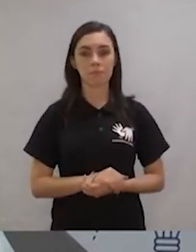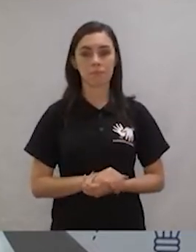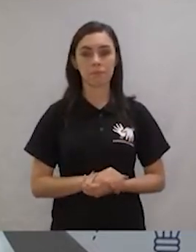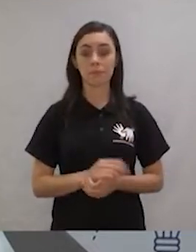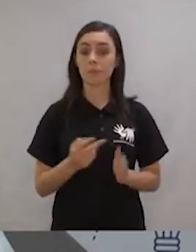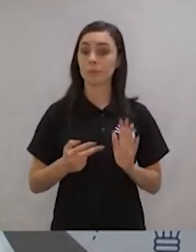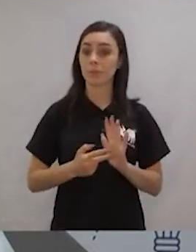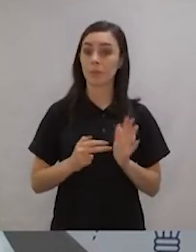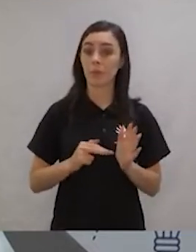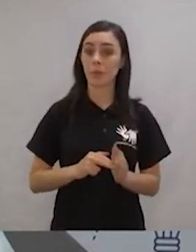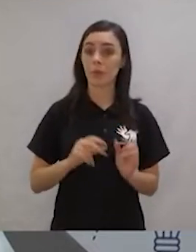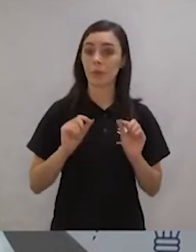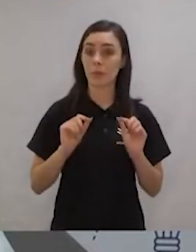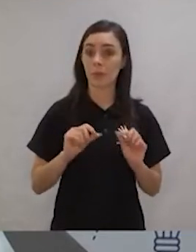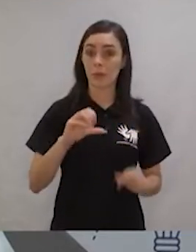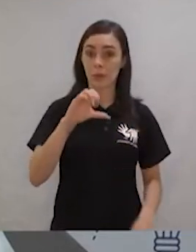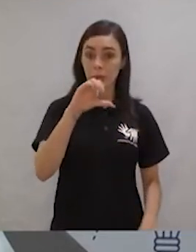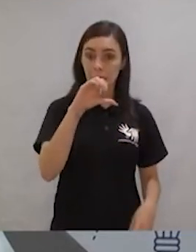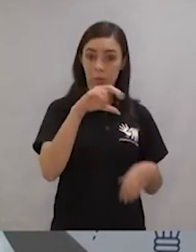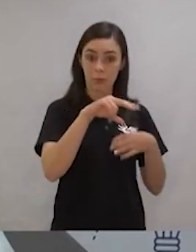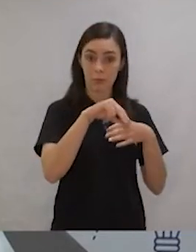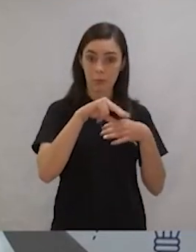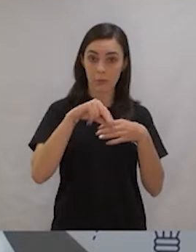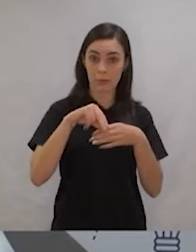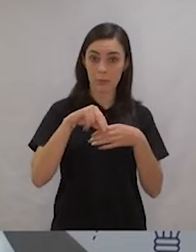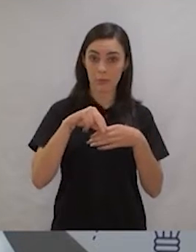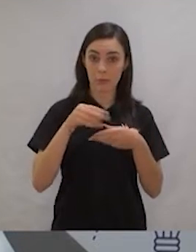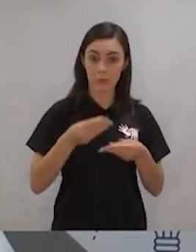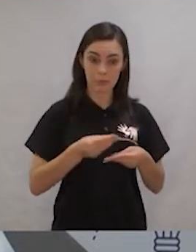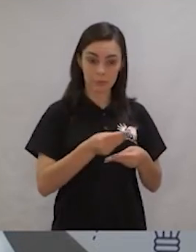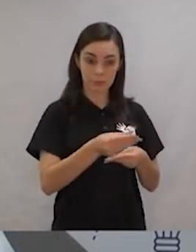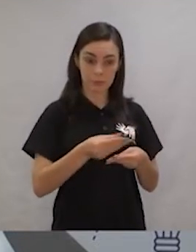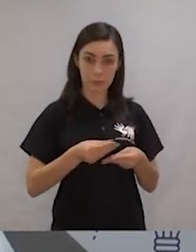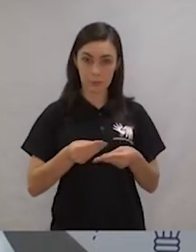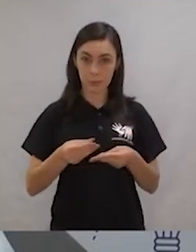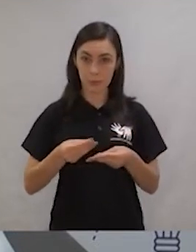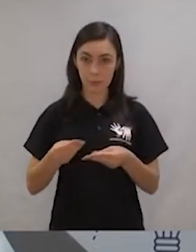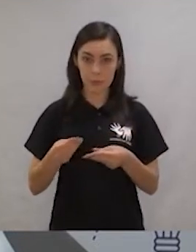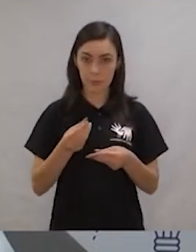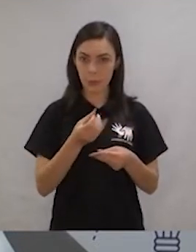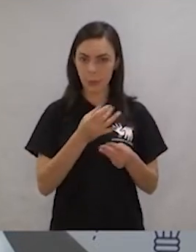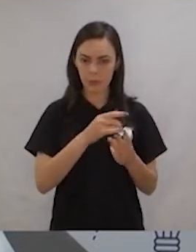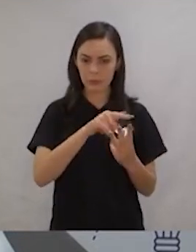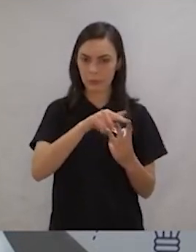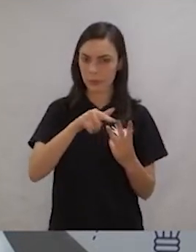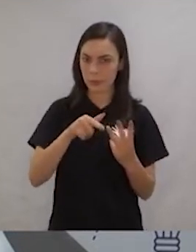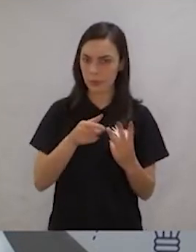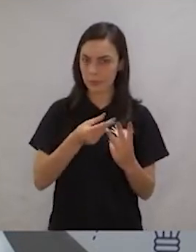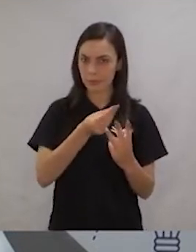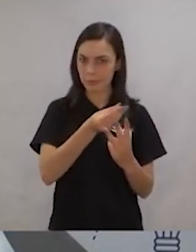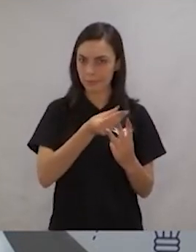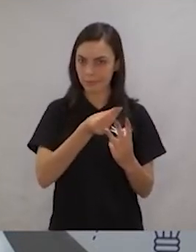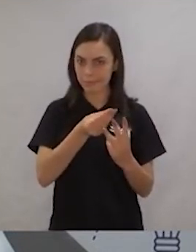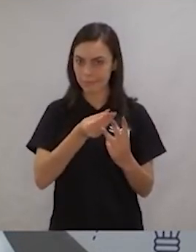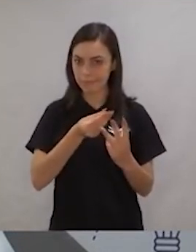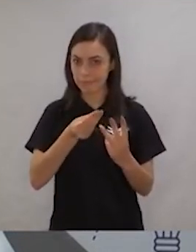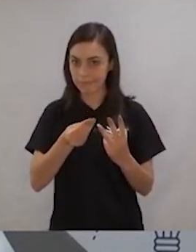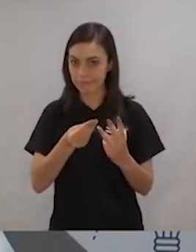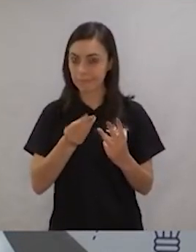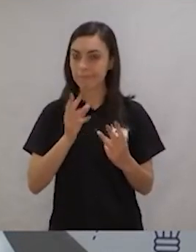1, 2, 3. Então, 9 grampos distribuídos, repartidos em